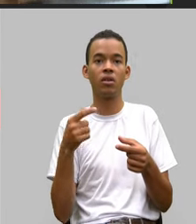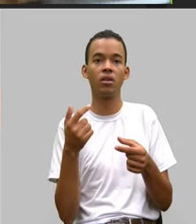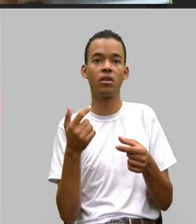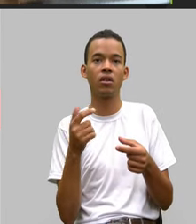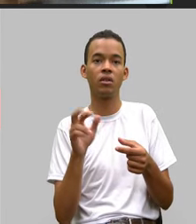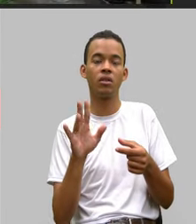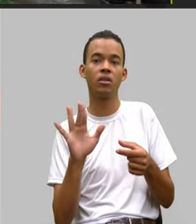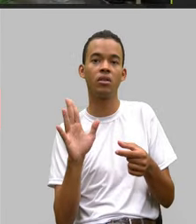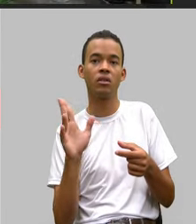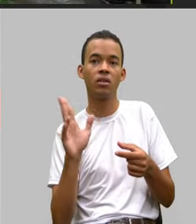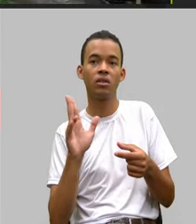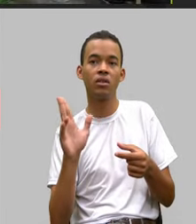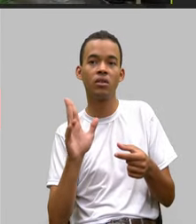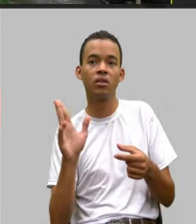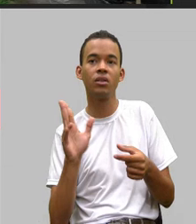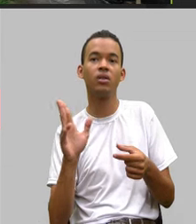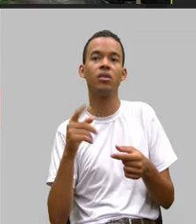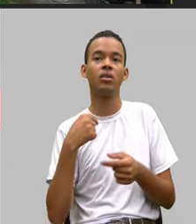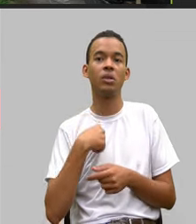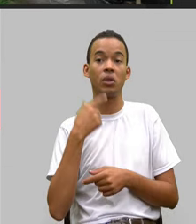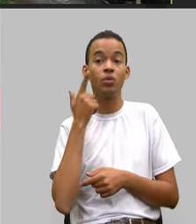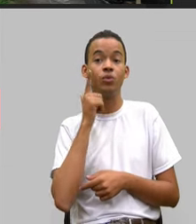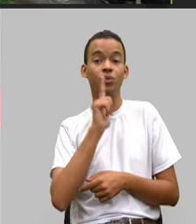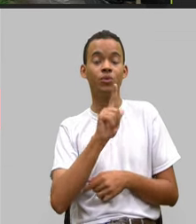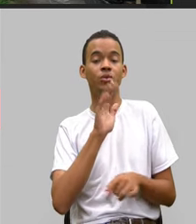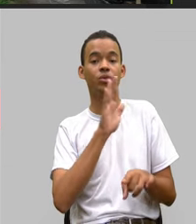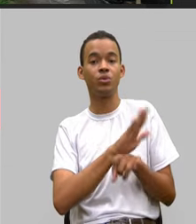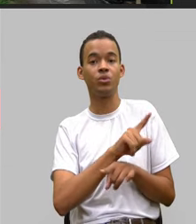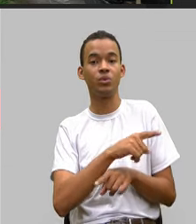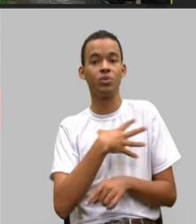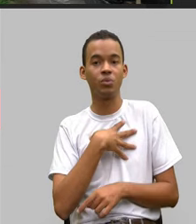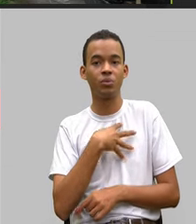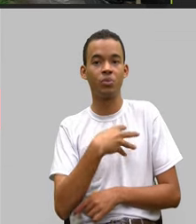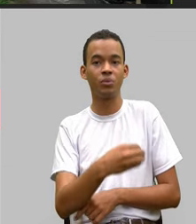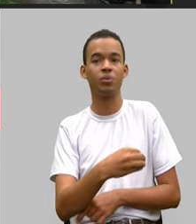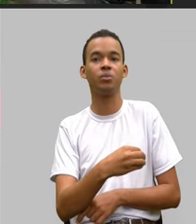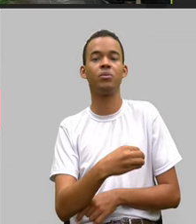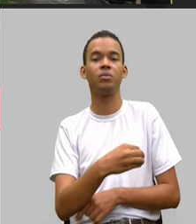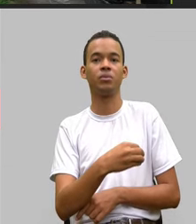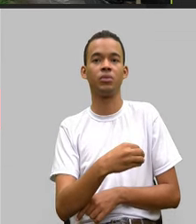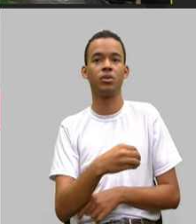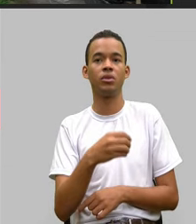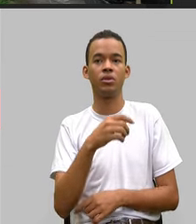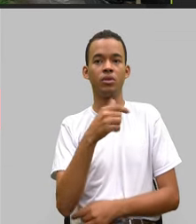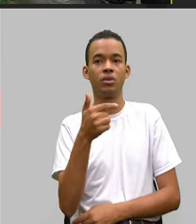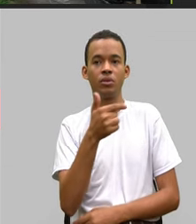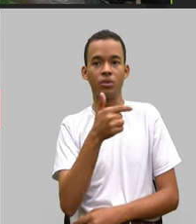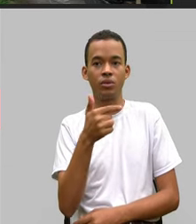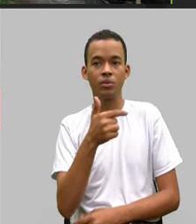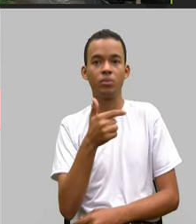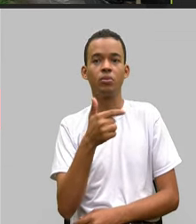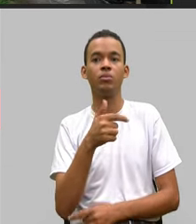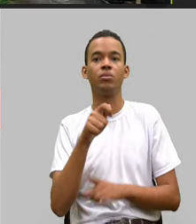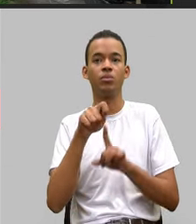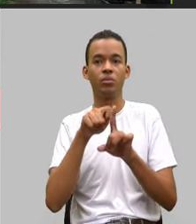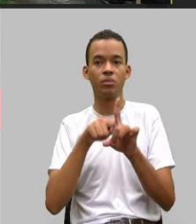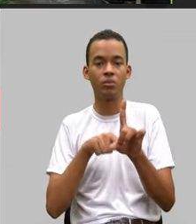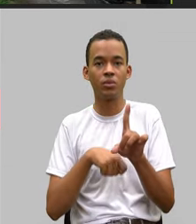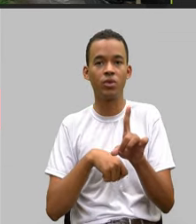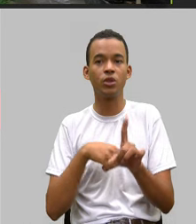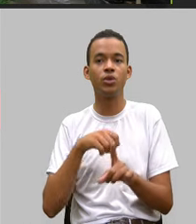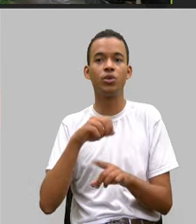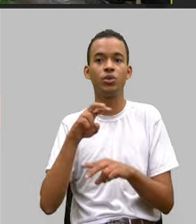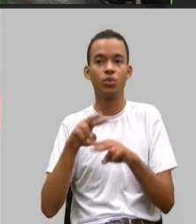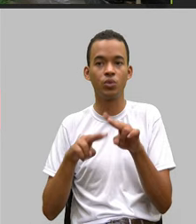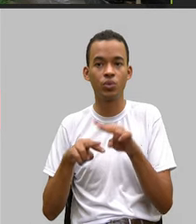tirar e transformar a emergência do meu filho no dia 26 22/06 de2020 a justiça de Minas